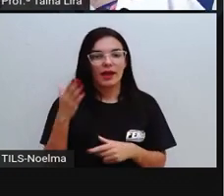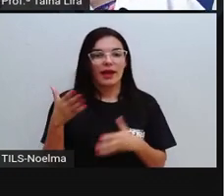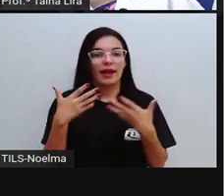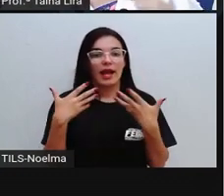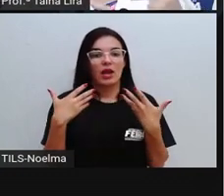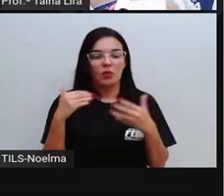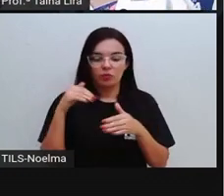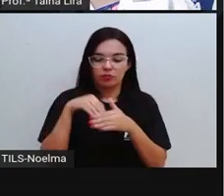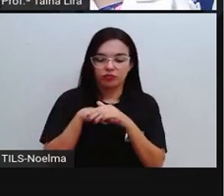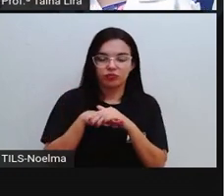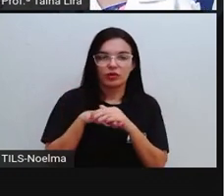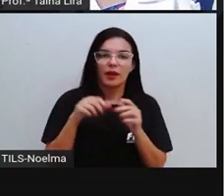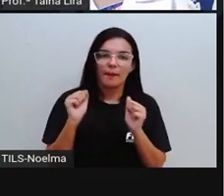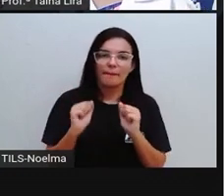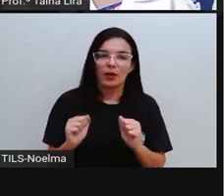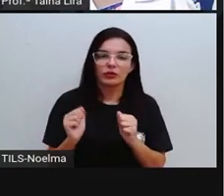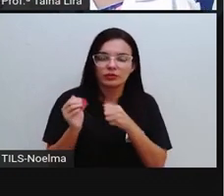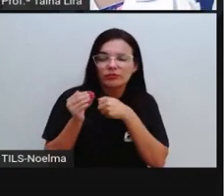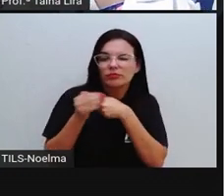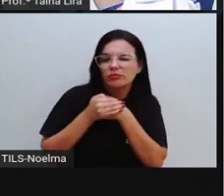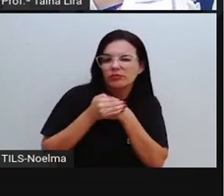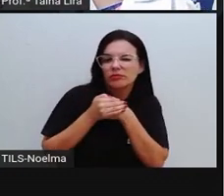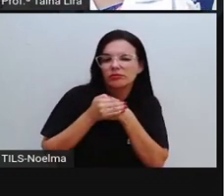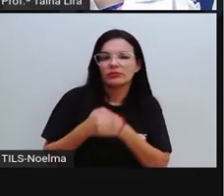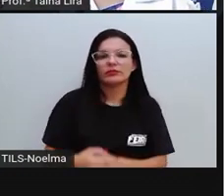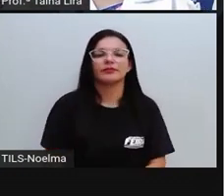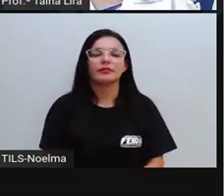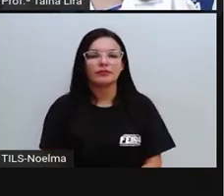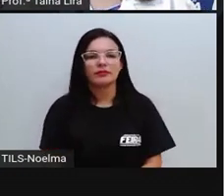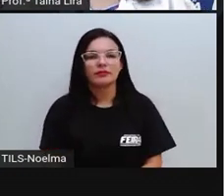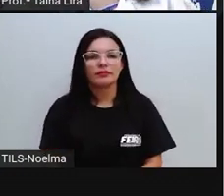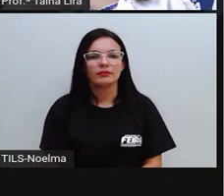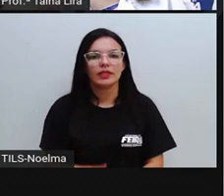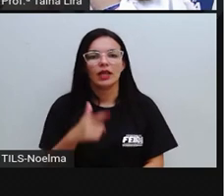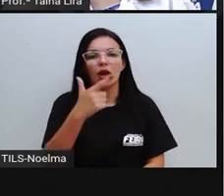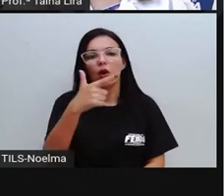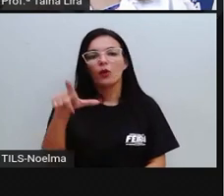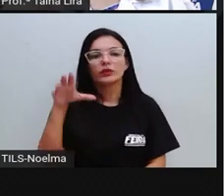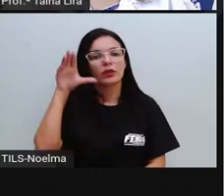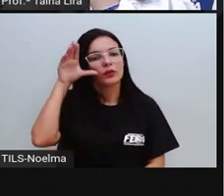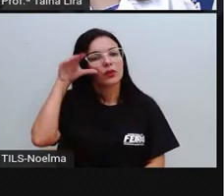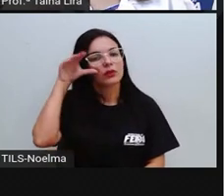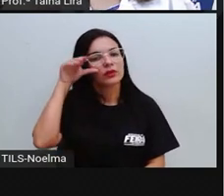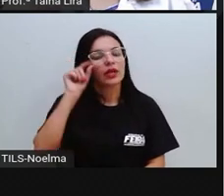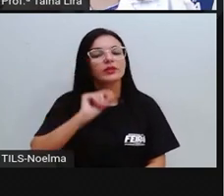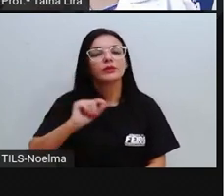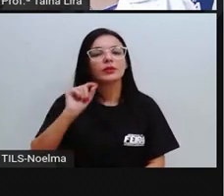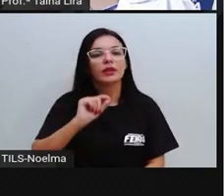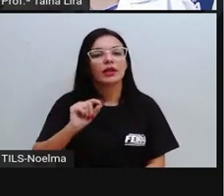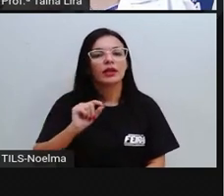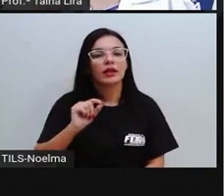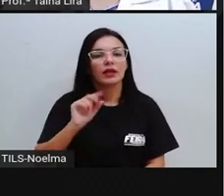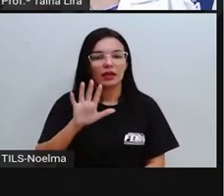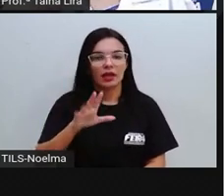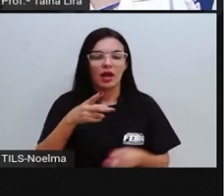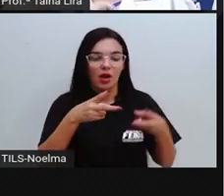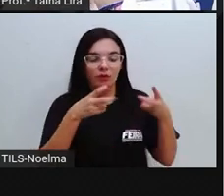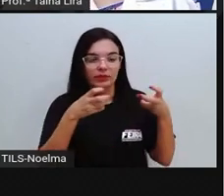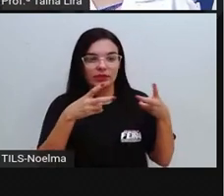Algo, né, uma curiosidade que eu queria falar até com o segundo ano é o seguinte: vocês já perceberam, observe quando passar